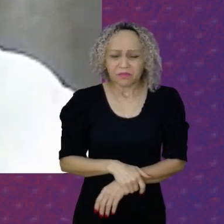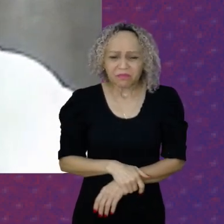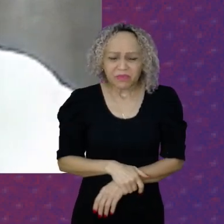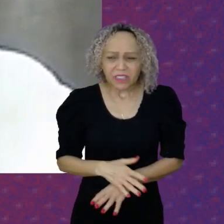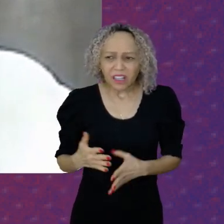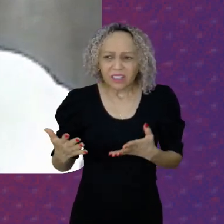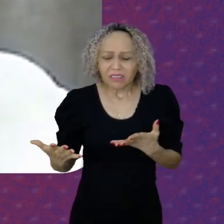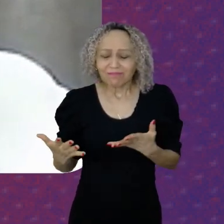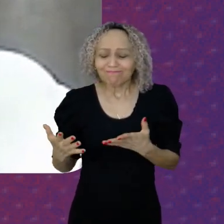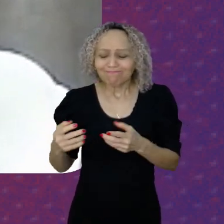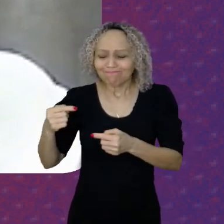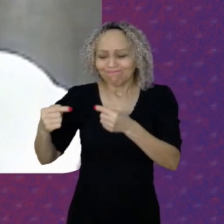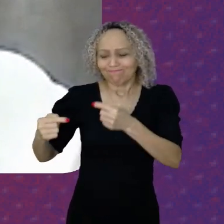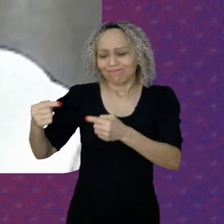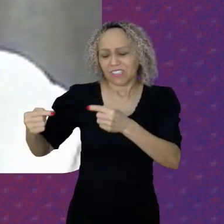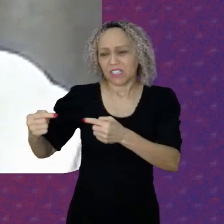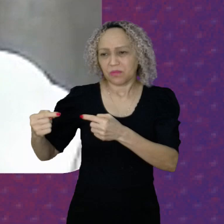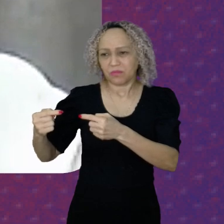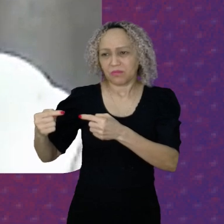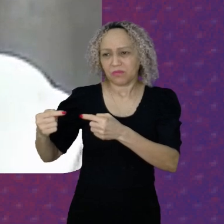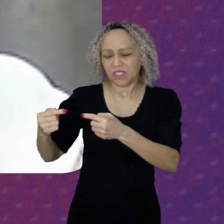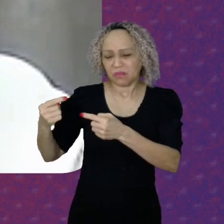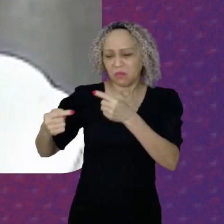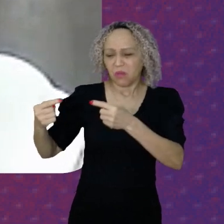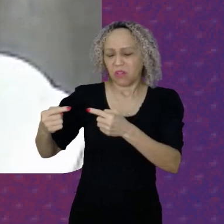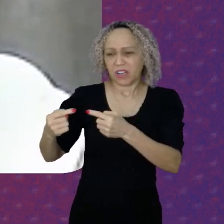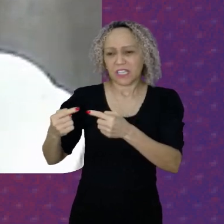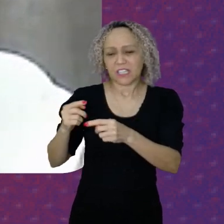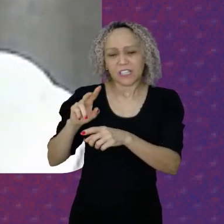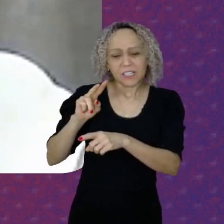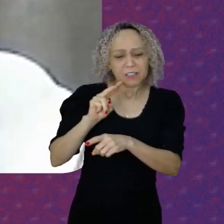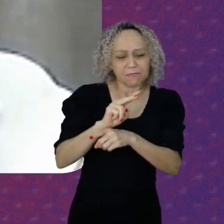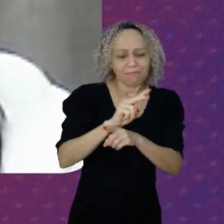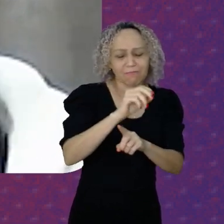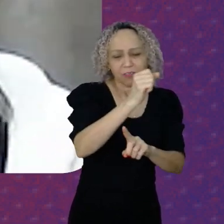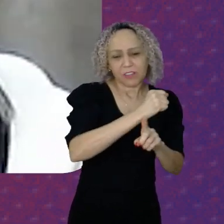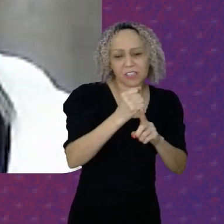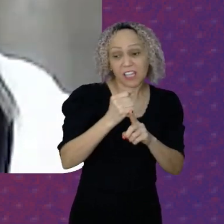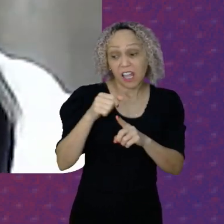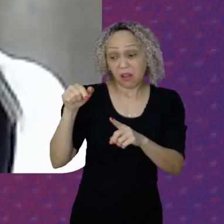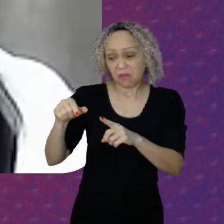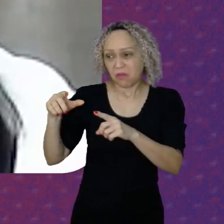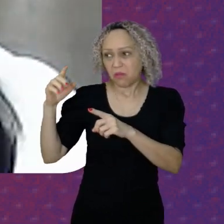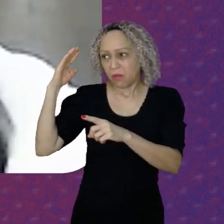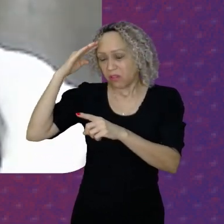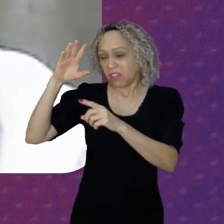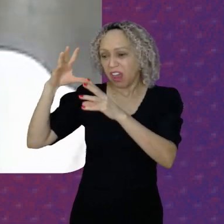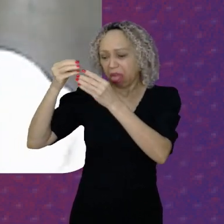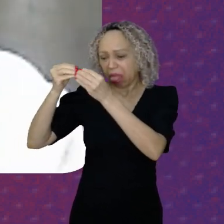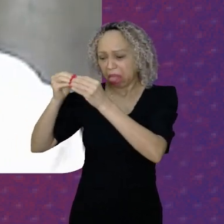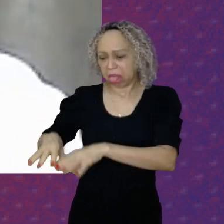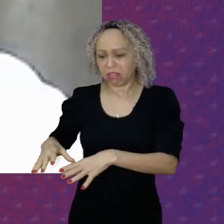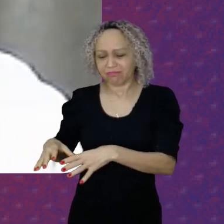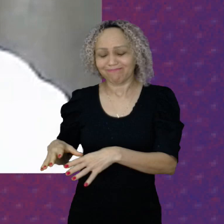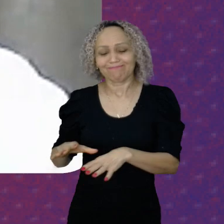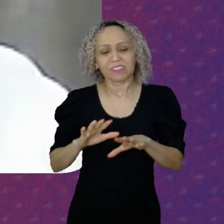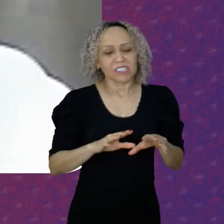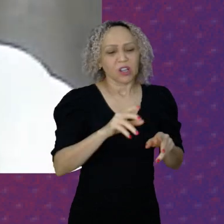subtração das políticas, dentre elas a política do Bolsa Família. Tá? Uma coisa que é importante lembrar também é